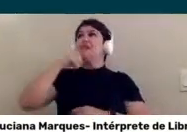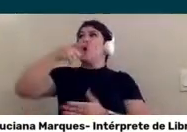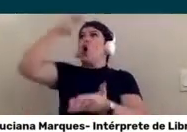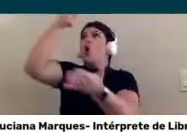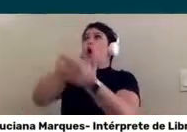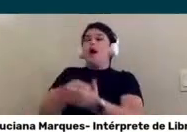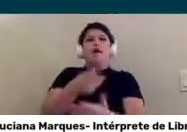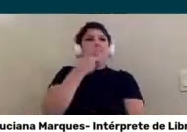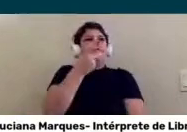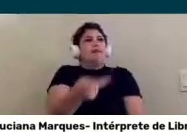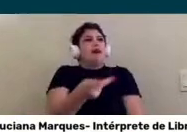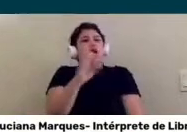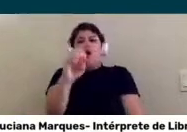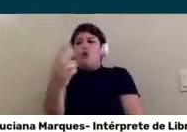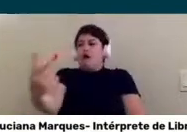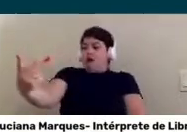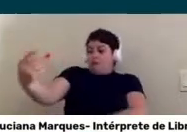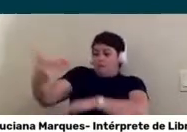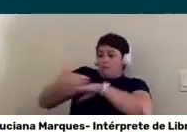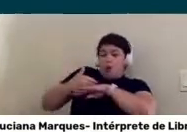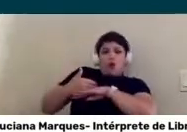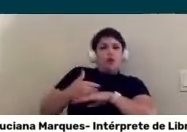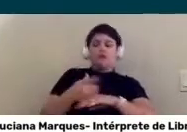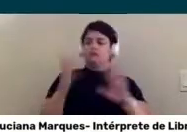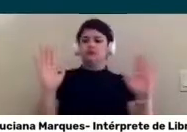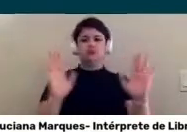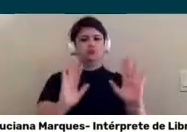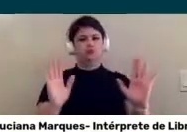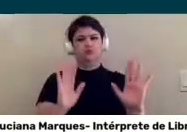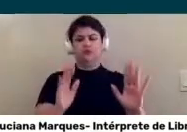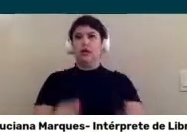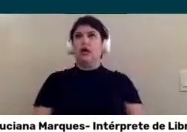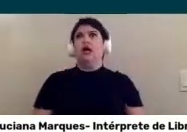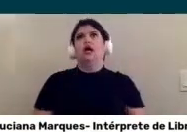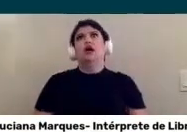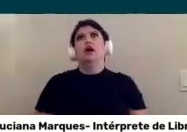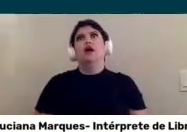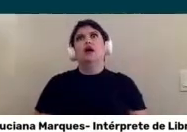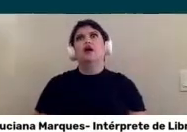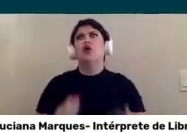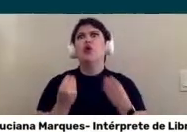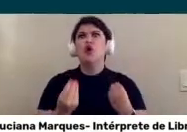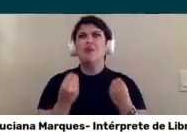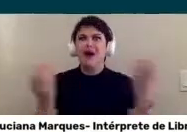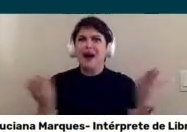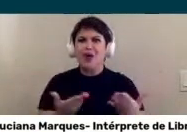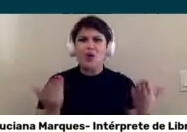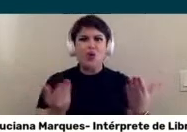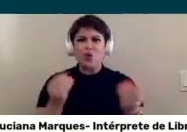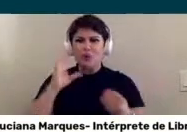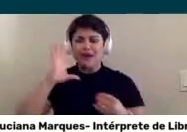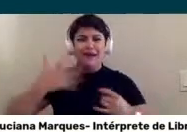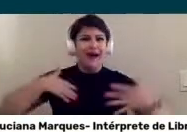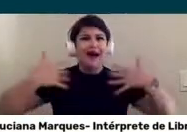nem falar com a gente. Meu Deus, e agora, né? Então, desespero.